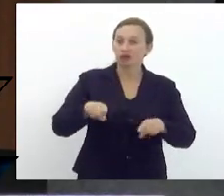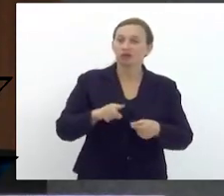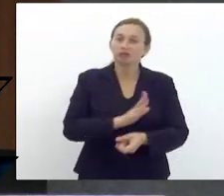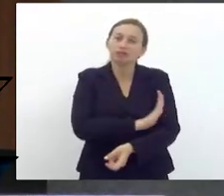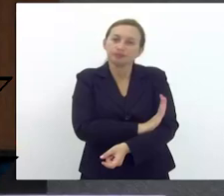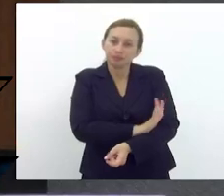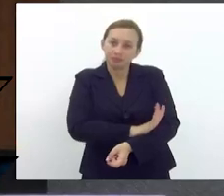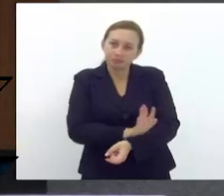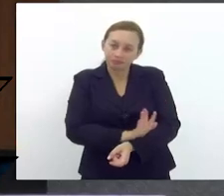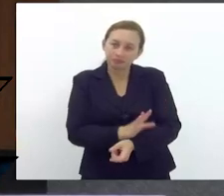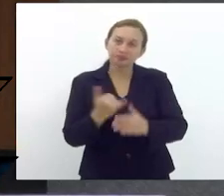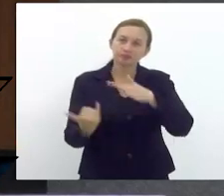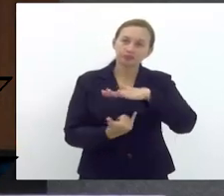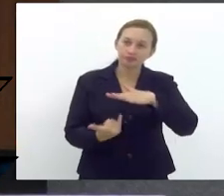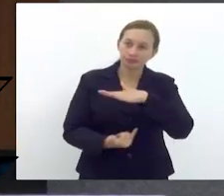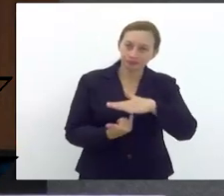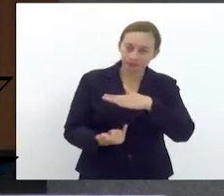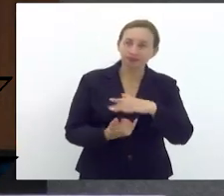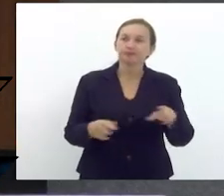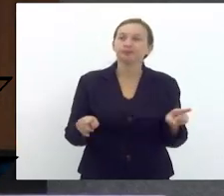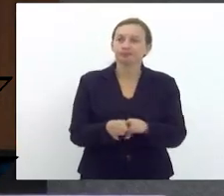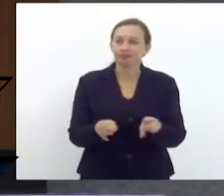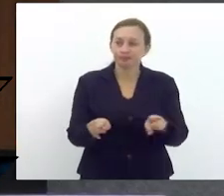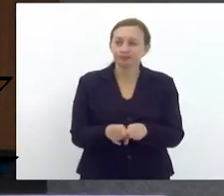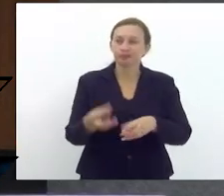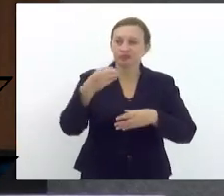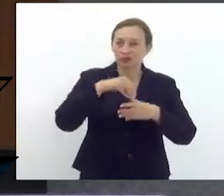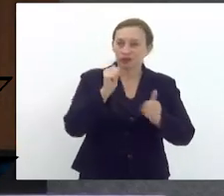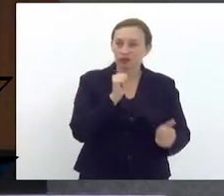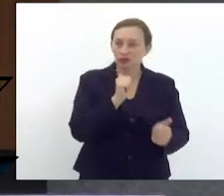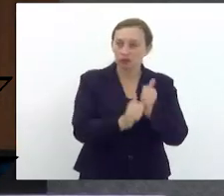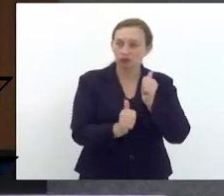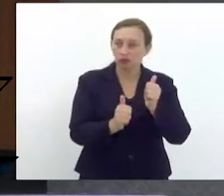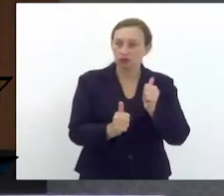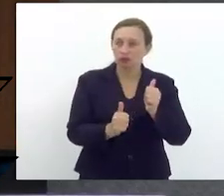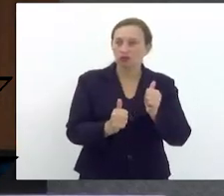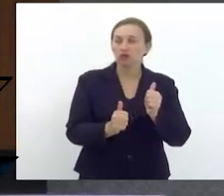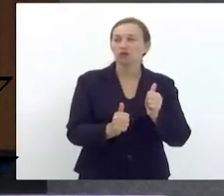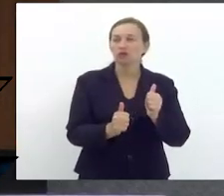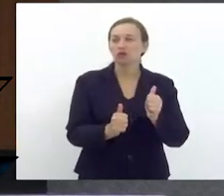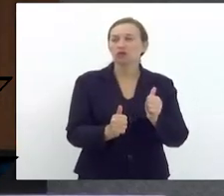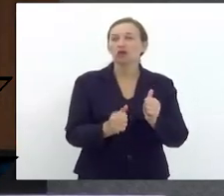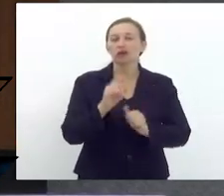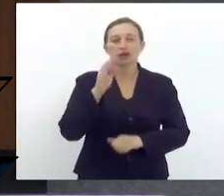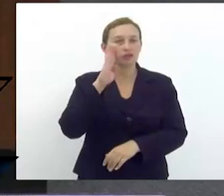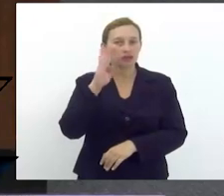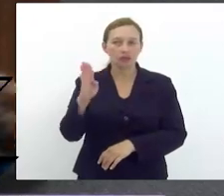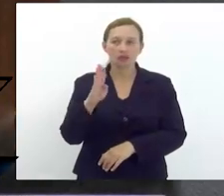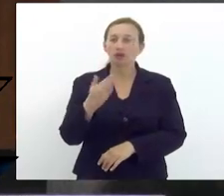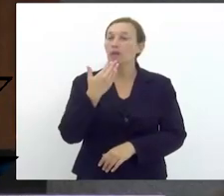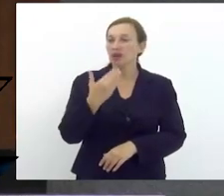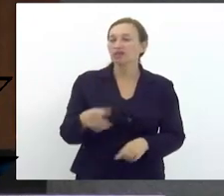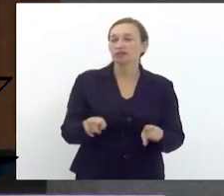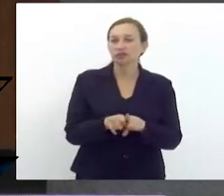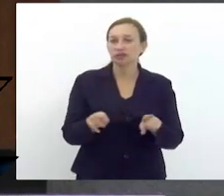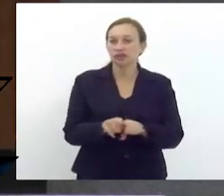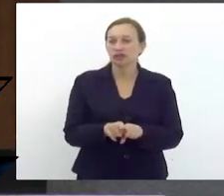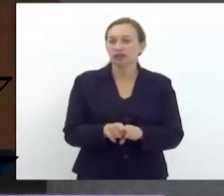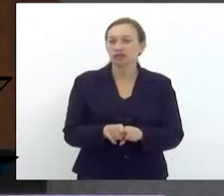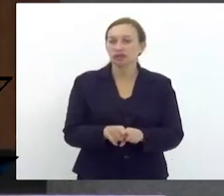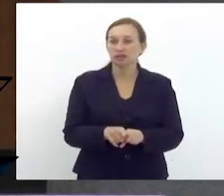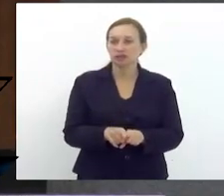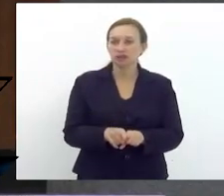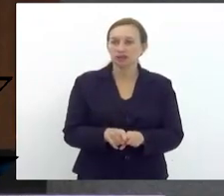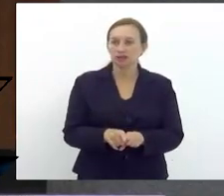racismo institucional um racismo também dentro do campo esportivo O que é fundamental Peço também a esta